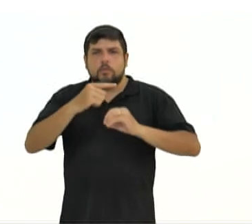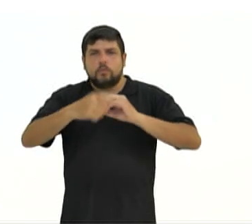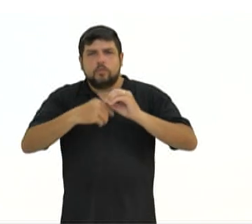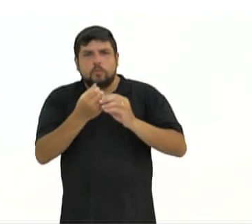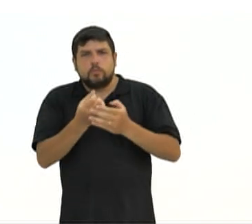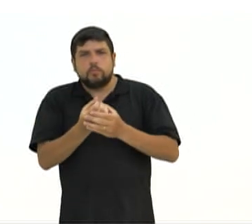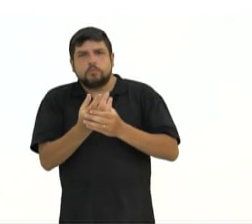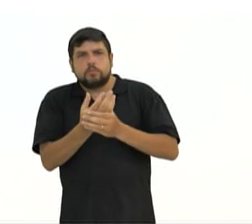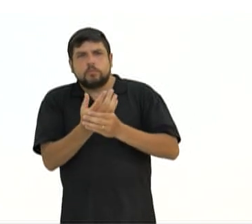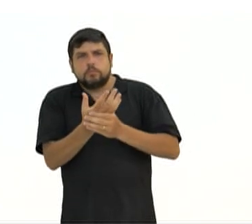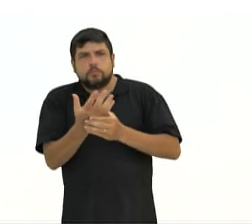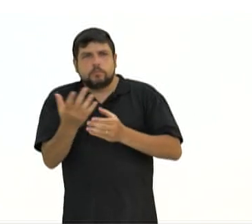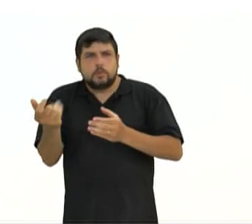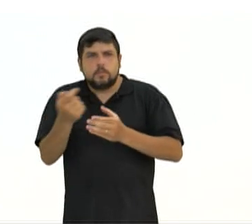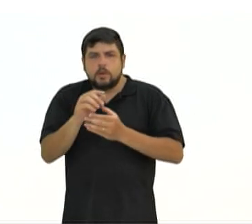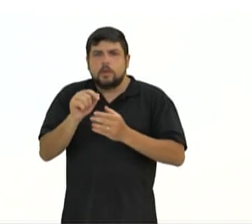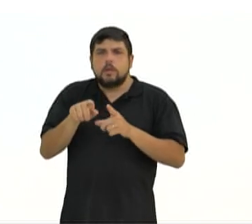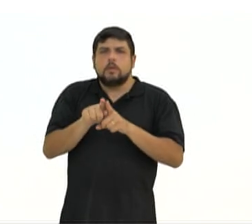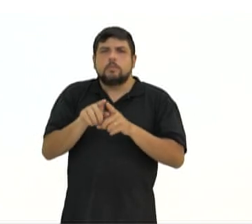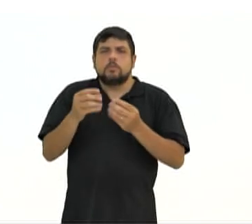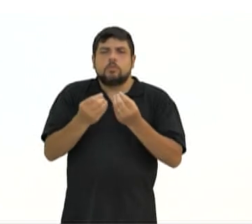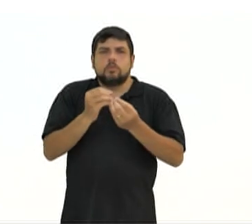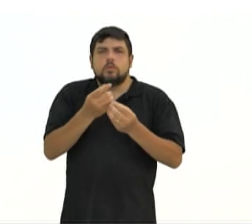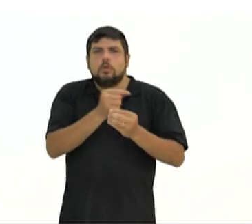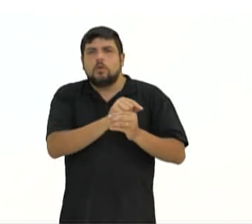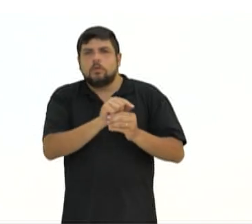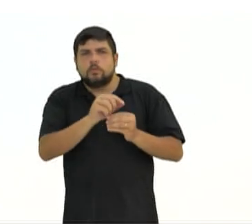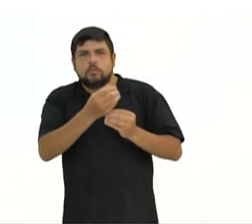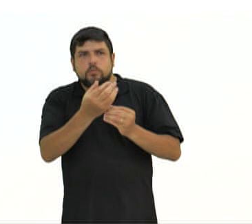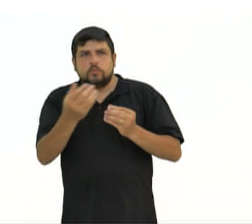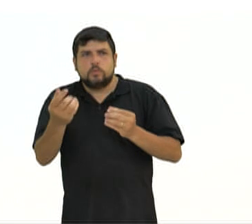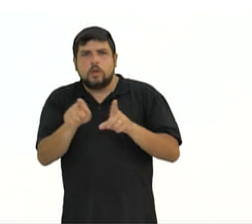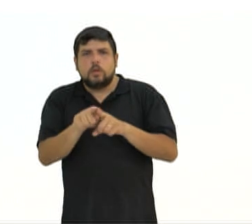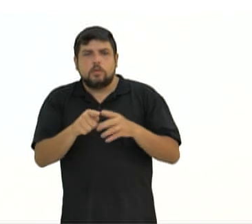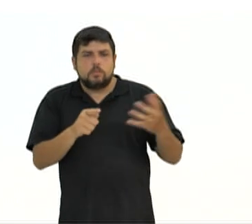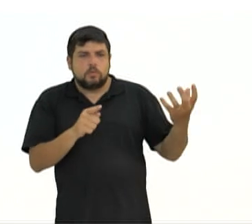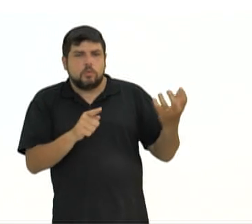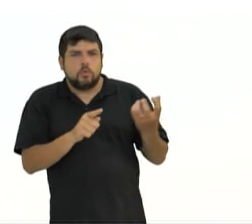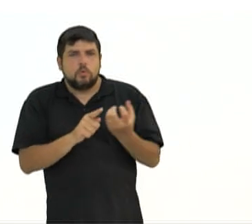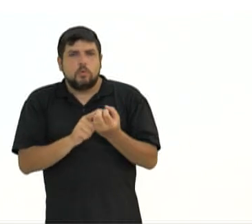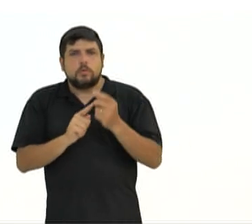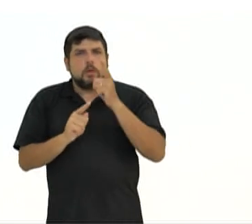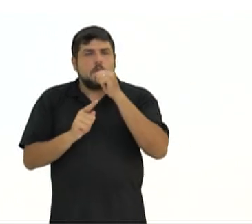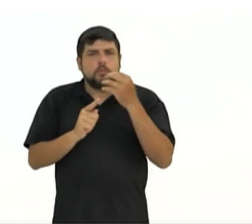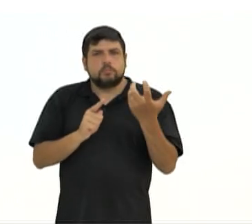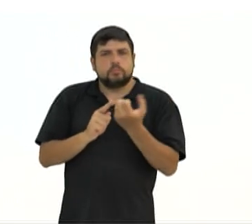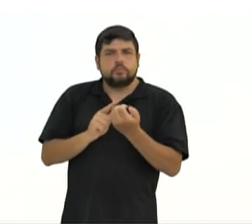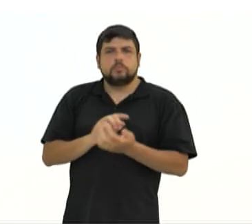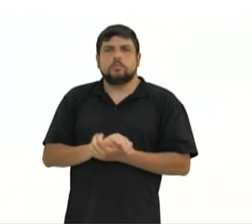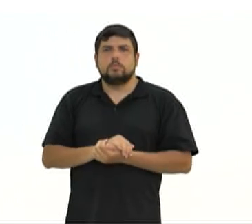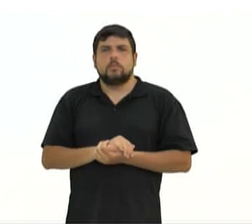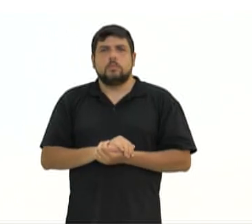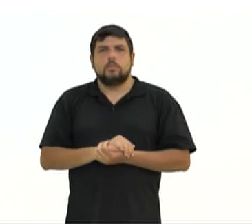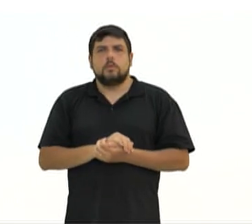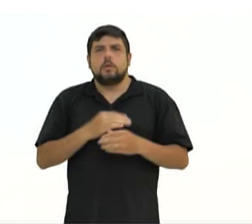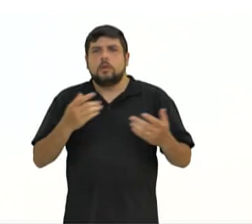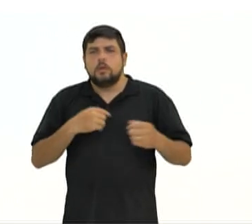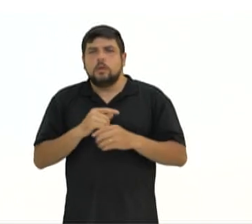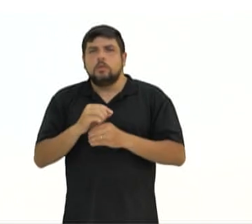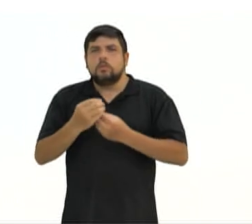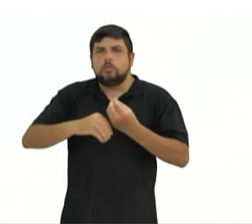pelo composto iônico, devemos levar em consideração os íons provenientes da autoionização da água. Então, além dos íons do composto que